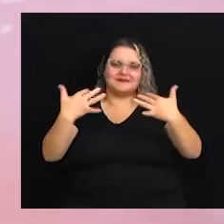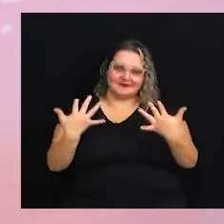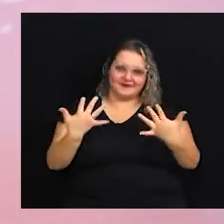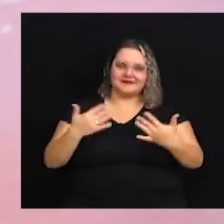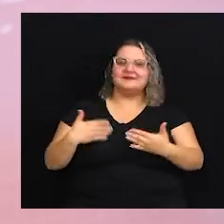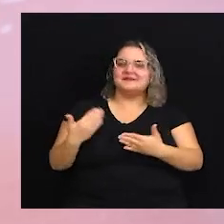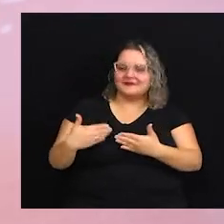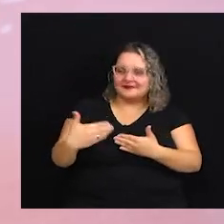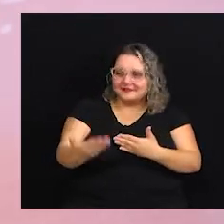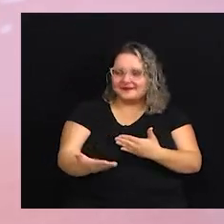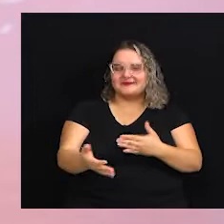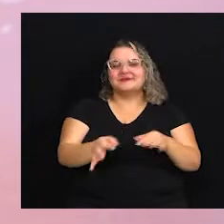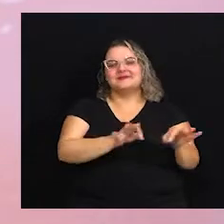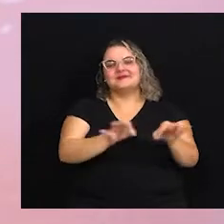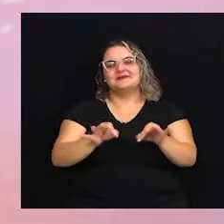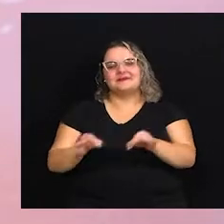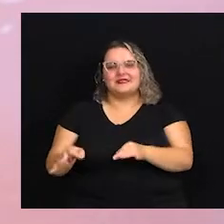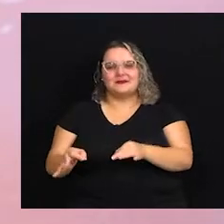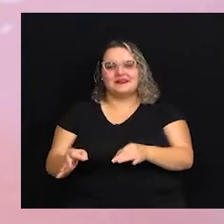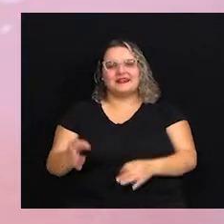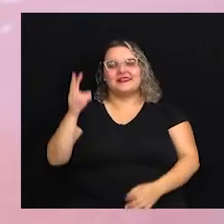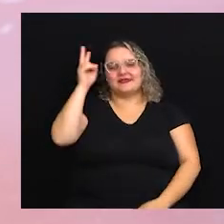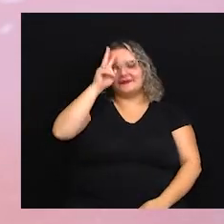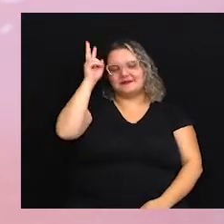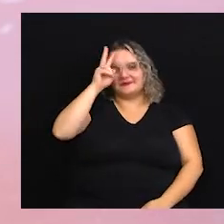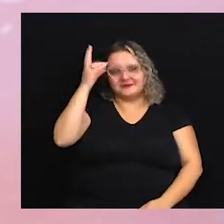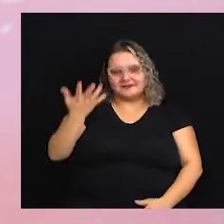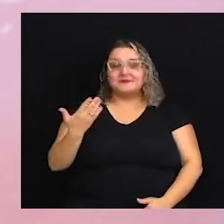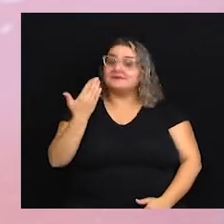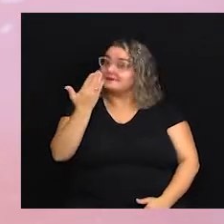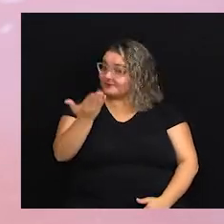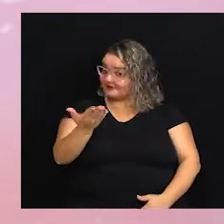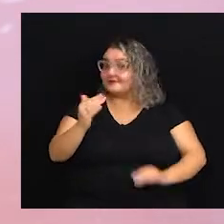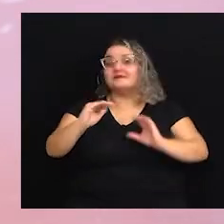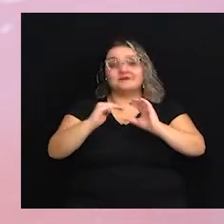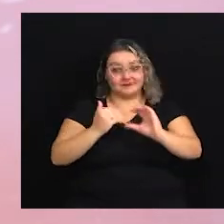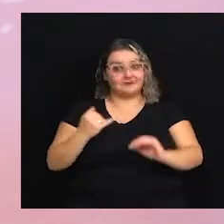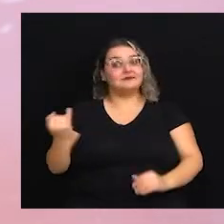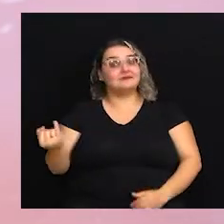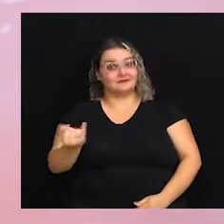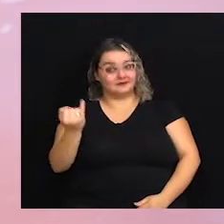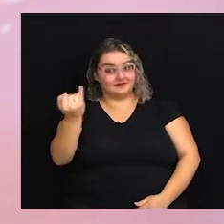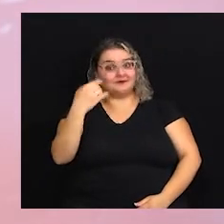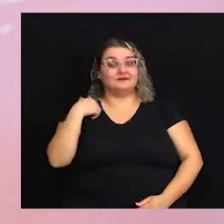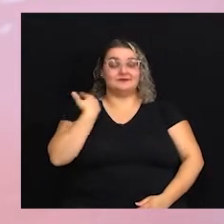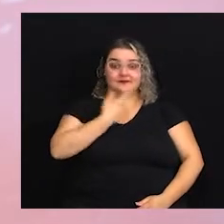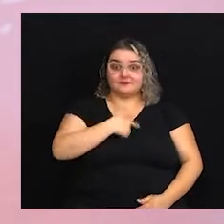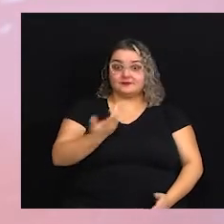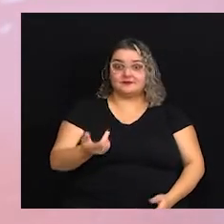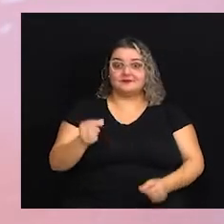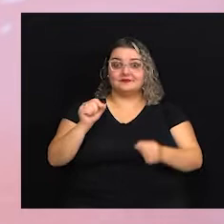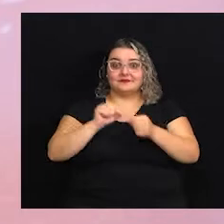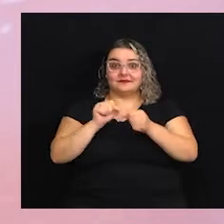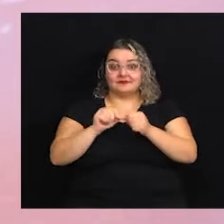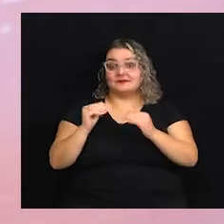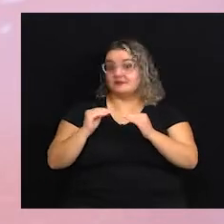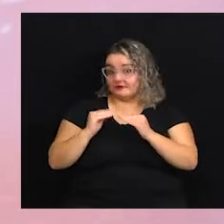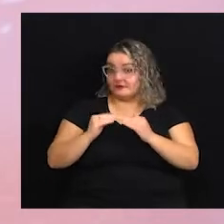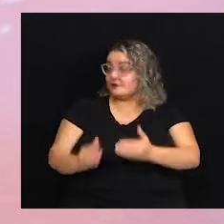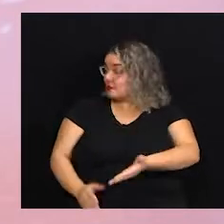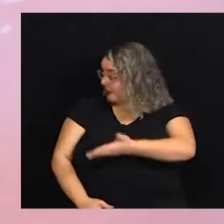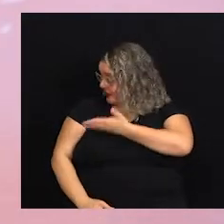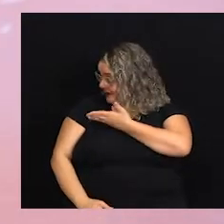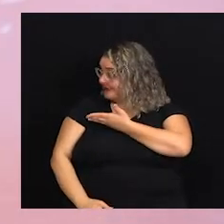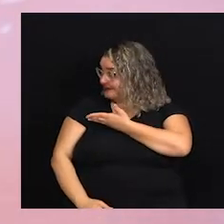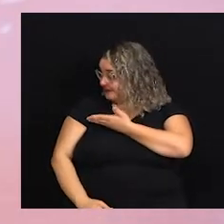aí ao longo da nossa programação. E lembrar que a sua participação é sempre muito importante. Faz o seguinte, tá vendo esse número que está